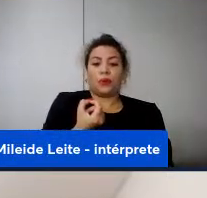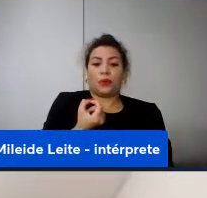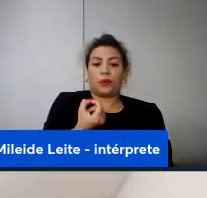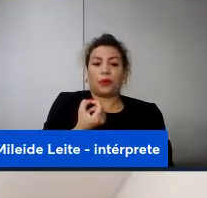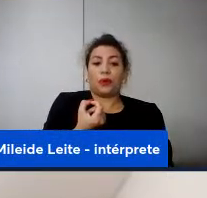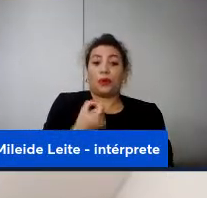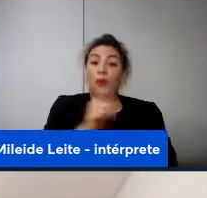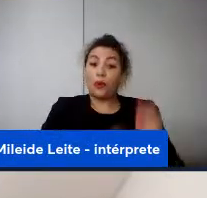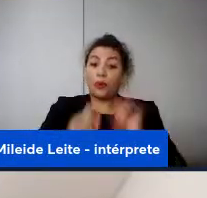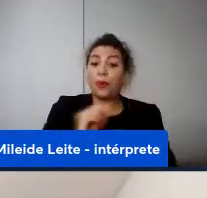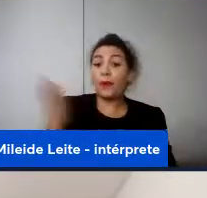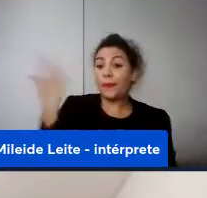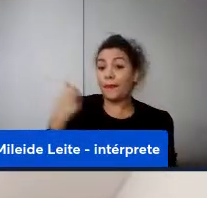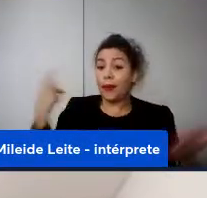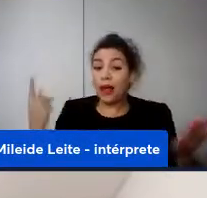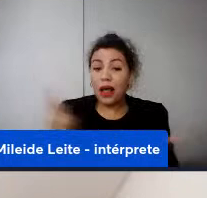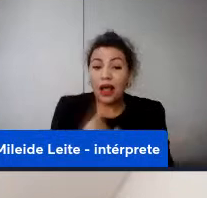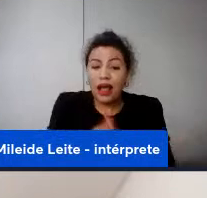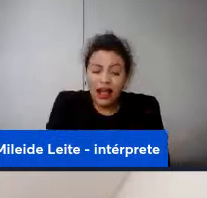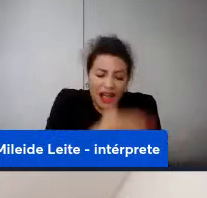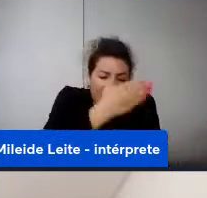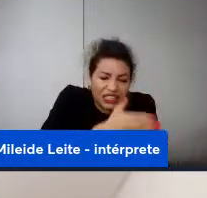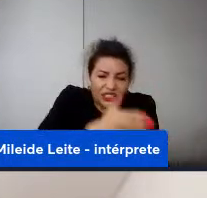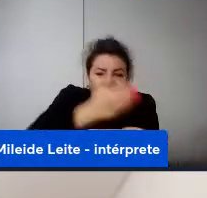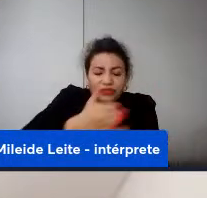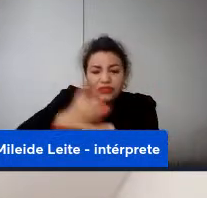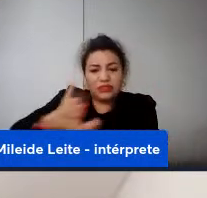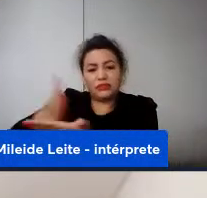o que ocorreu foi a segmentação, né?